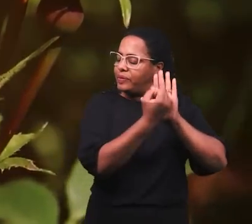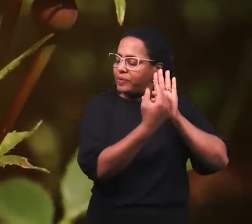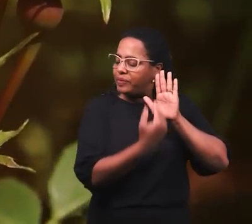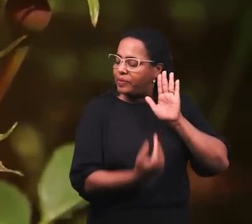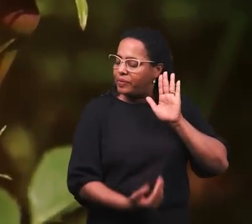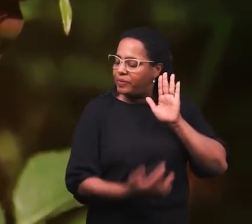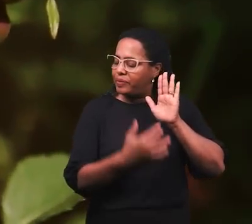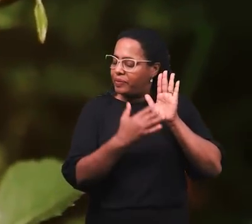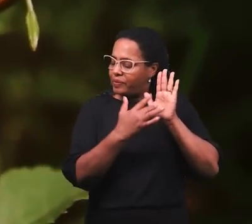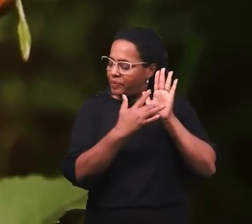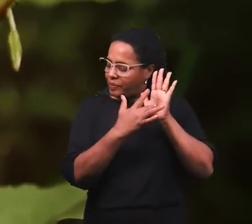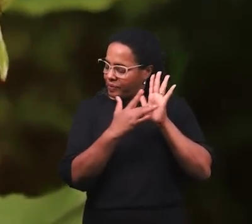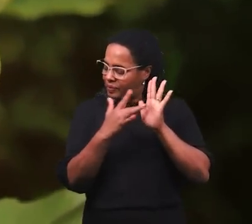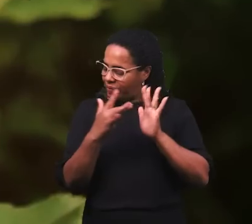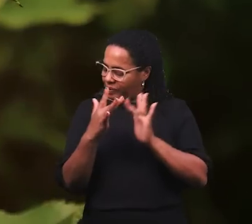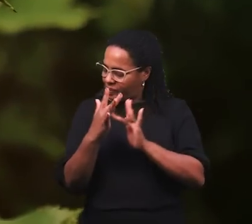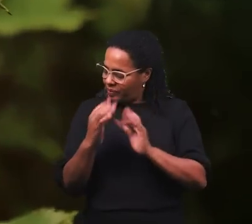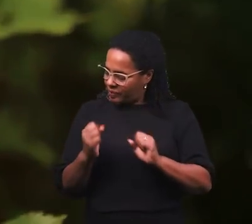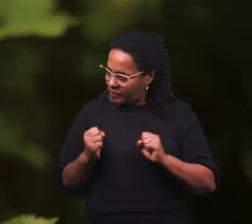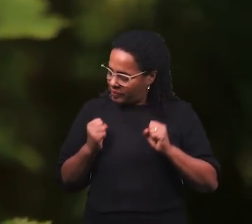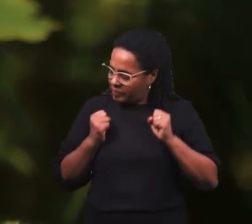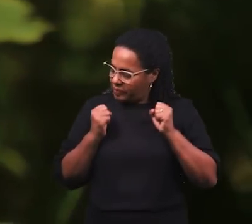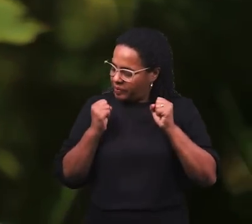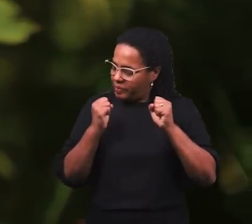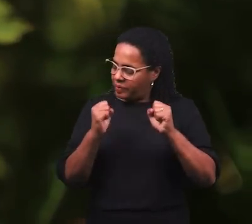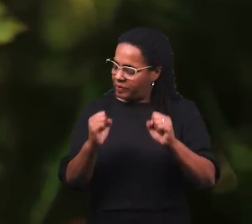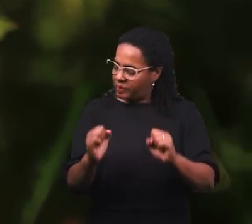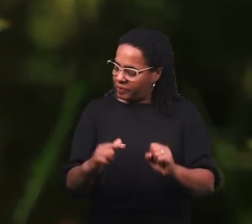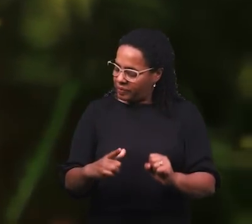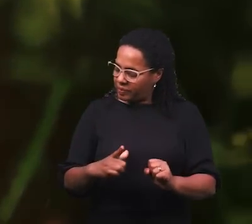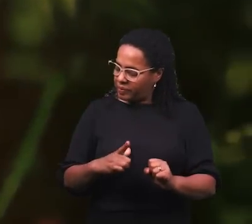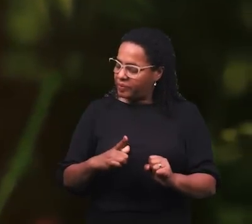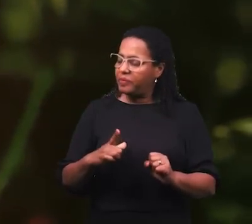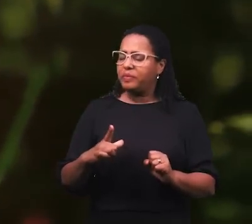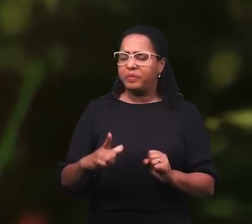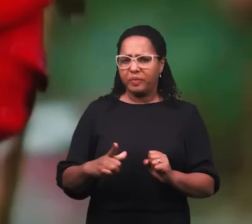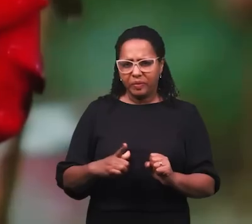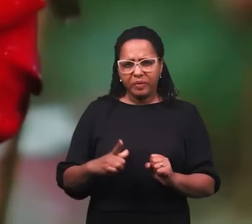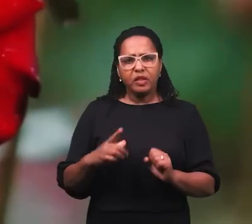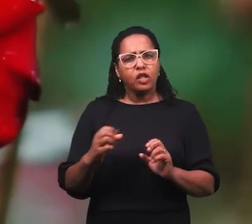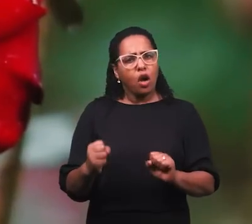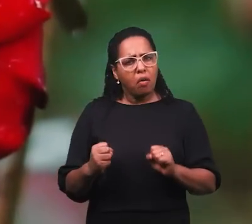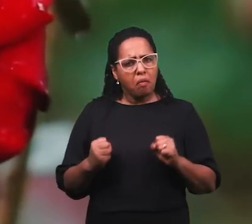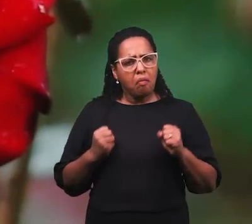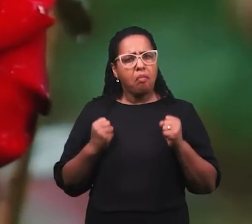de Jesus tem poder.